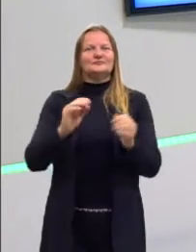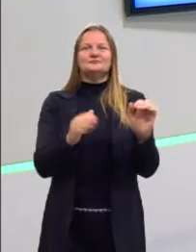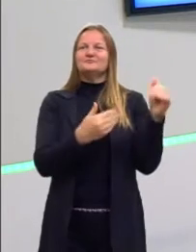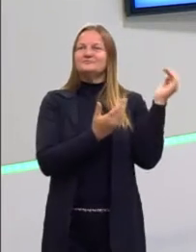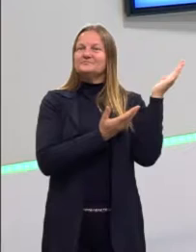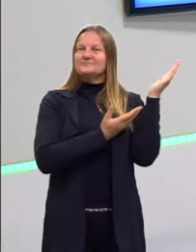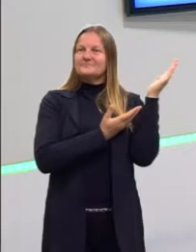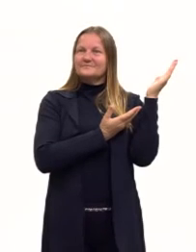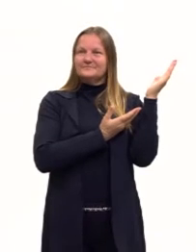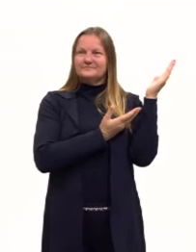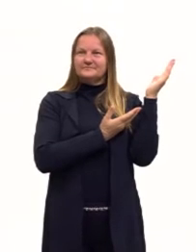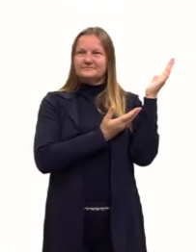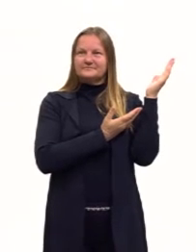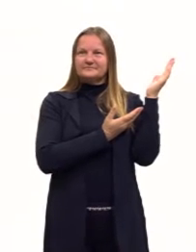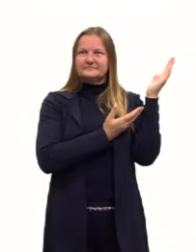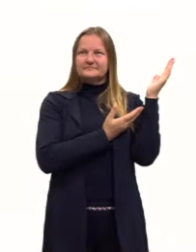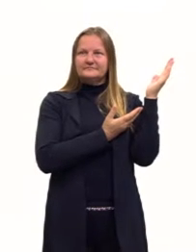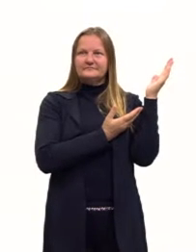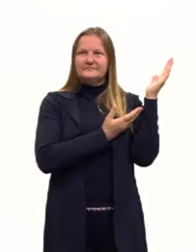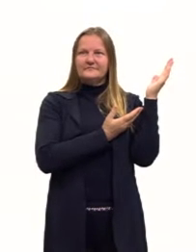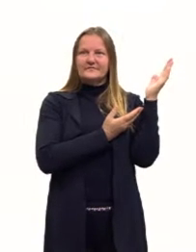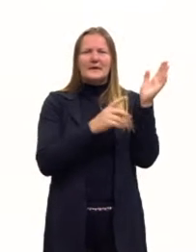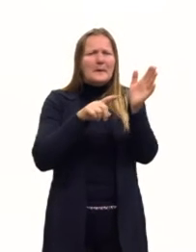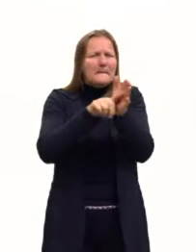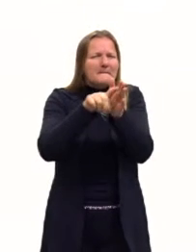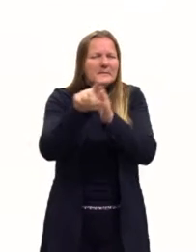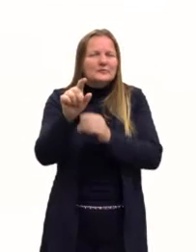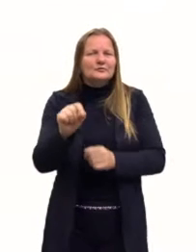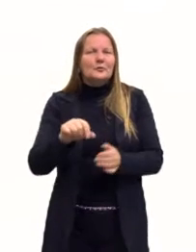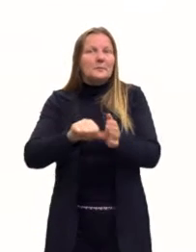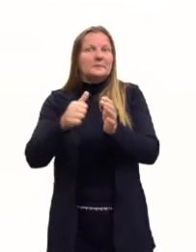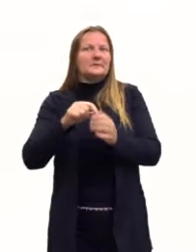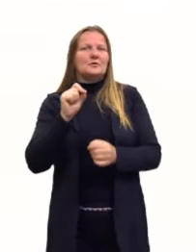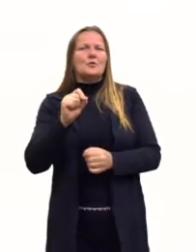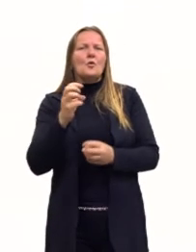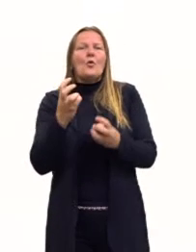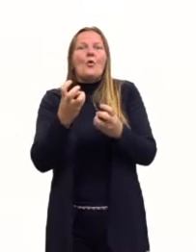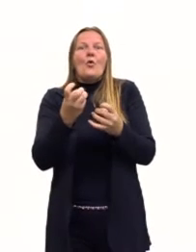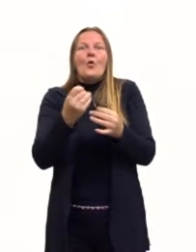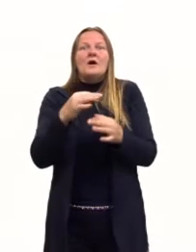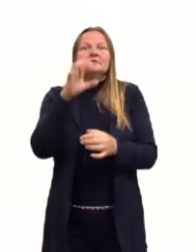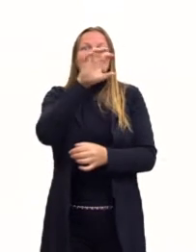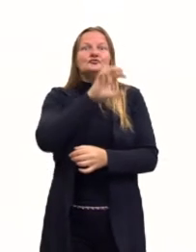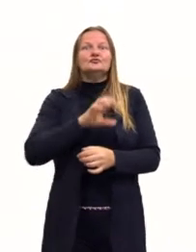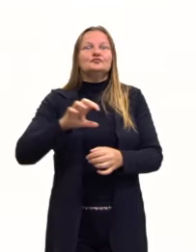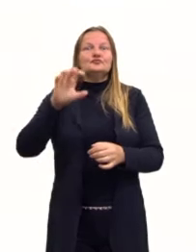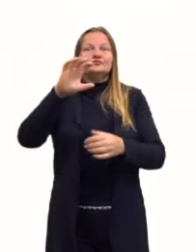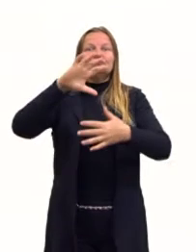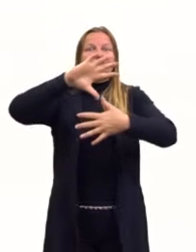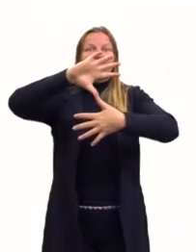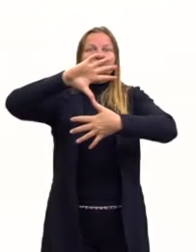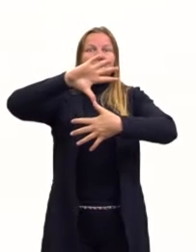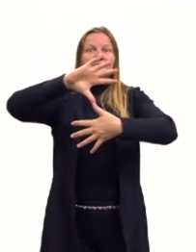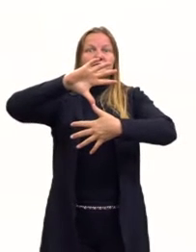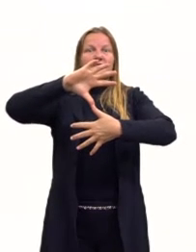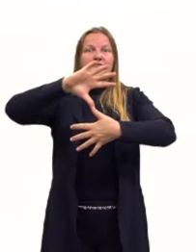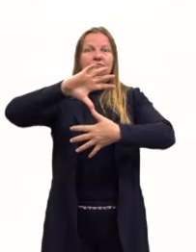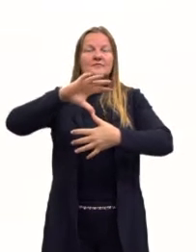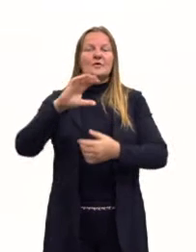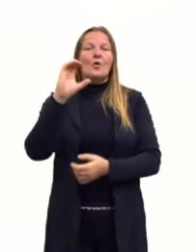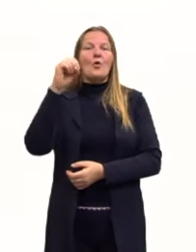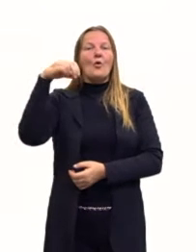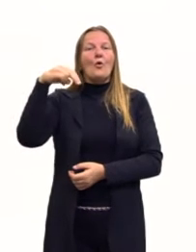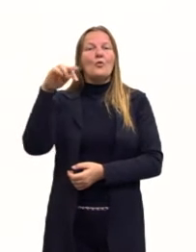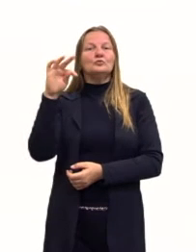mais um Olha lá eu trago duas questões para vocês primeiro quantos continentes né Nós temos na América quantos continentes